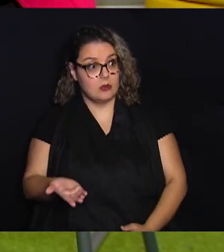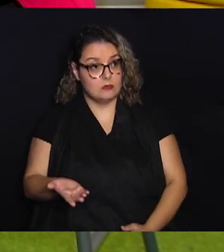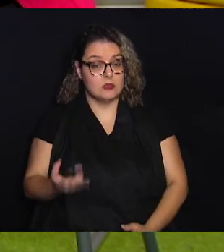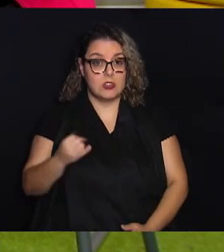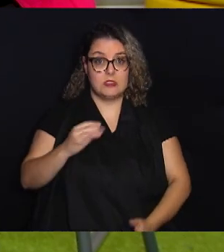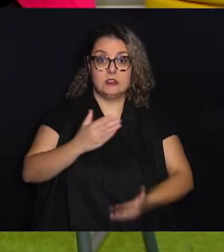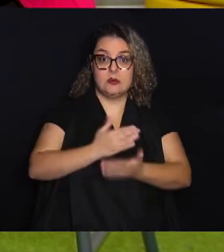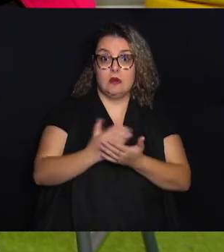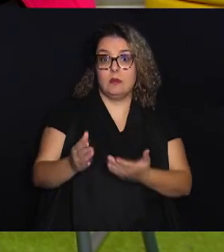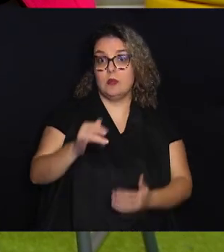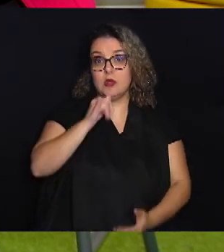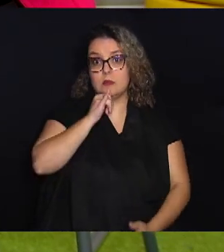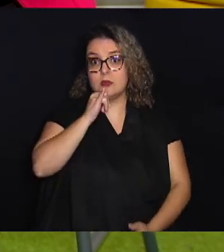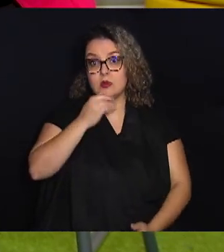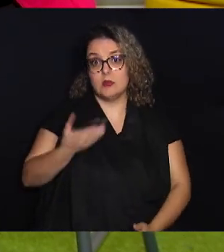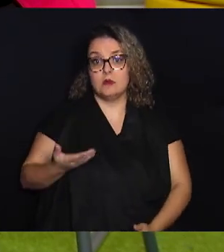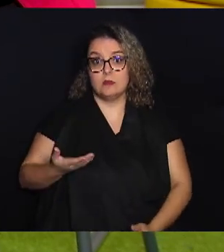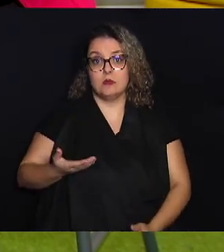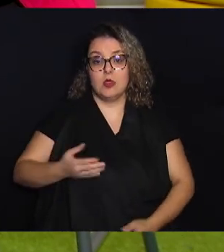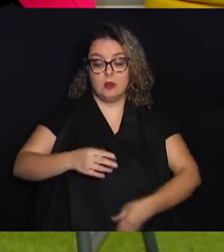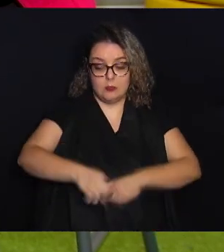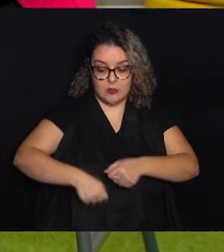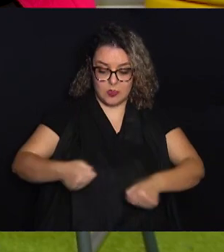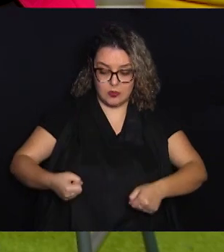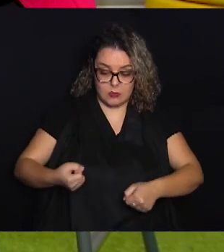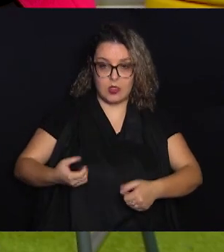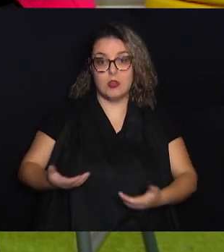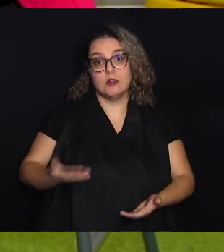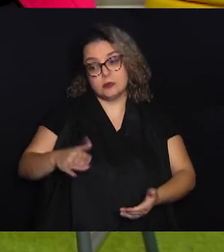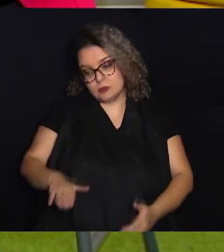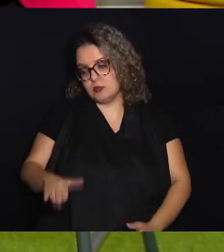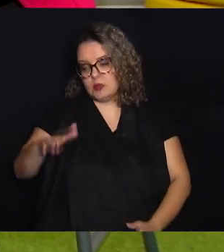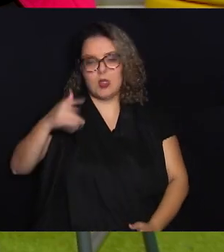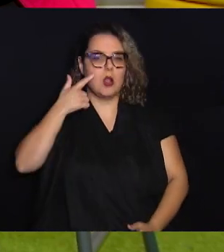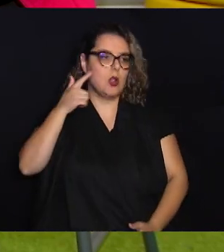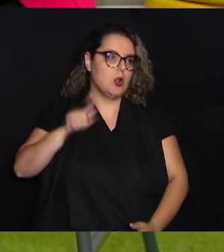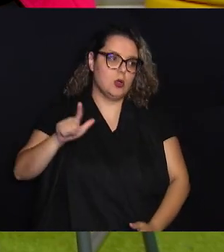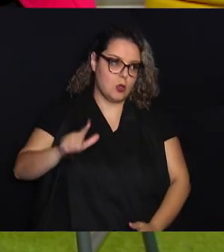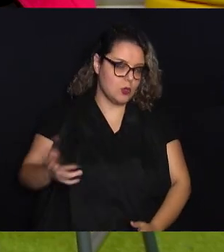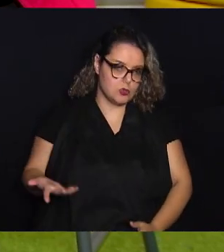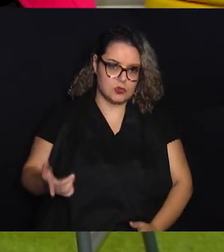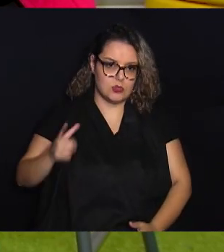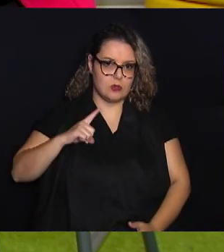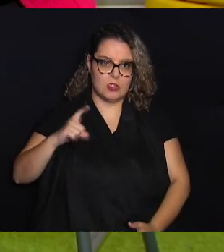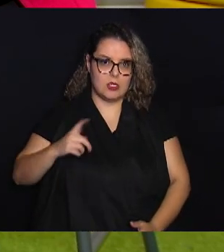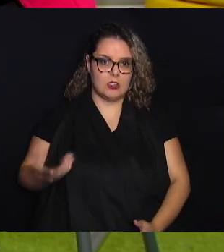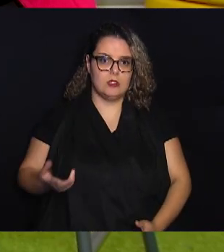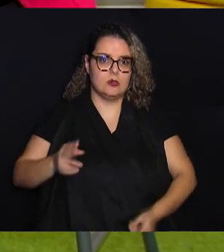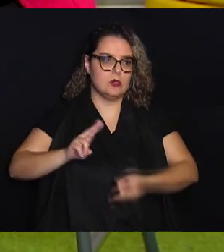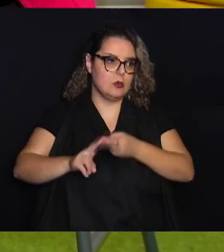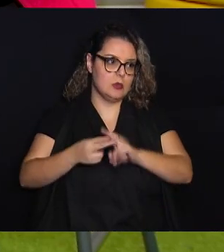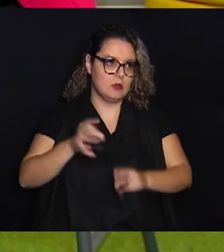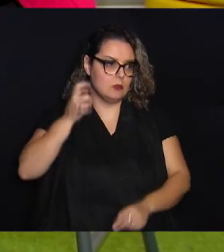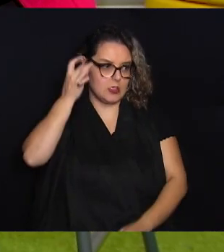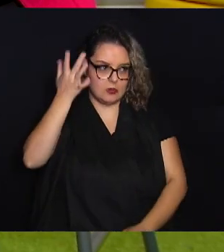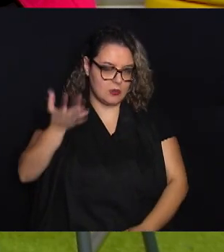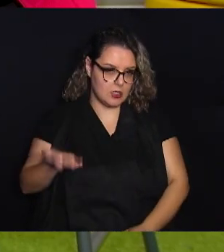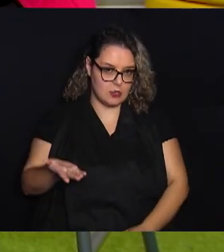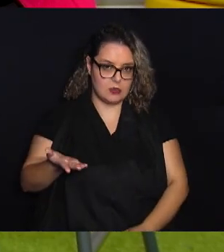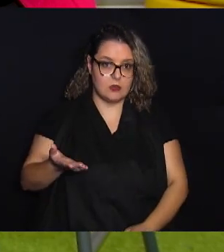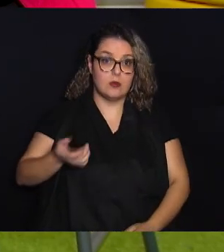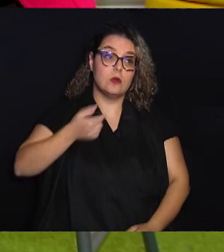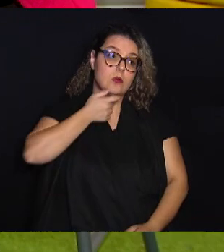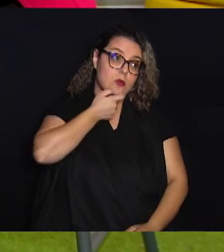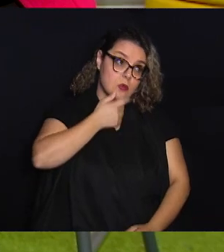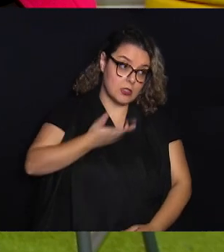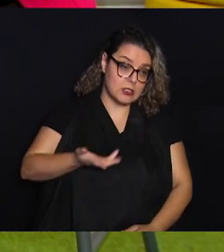você começa, por exemplo, a lutar judô desde criancinha, obviamente você vai pegar o jeito muito mais fácil, não é? Com o